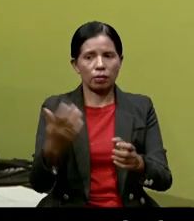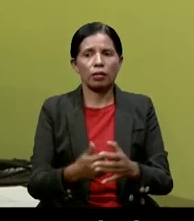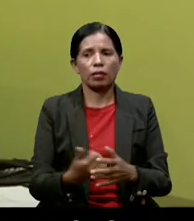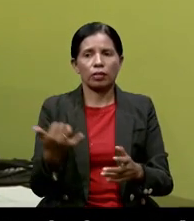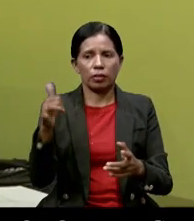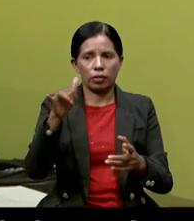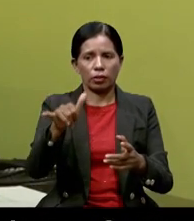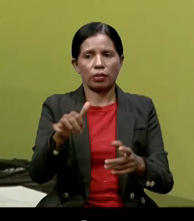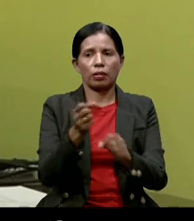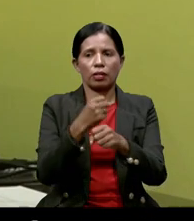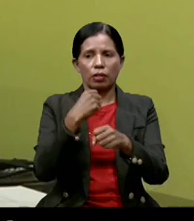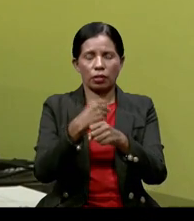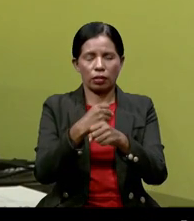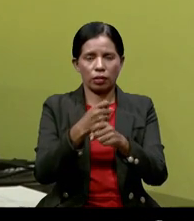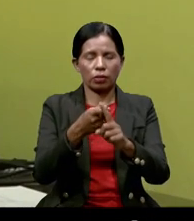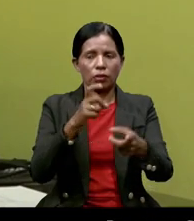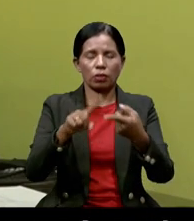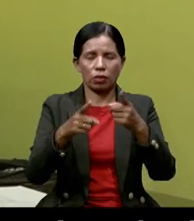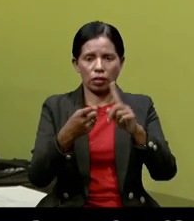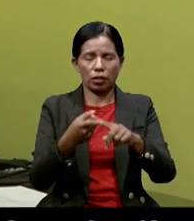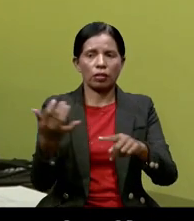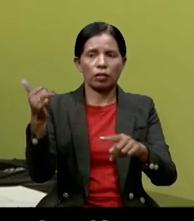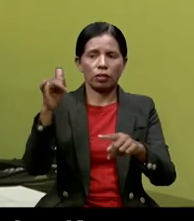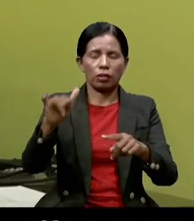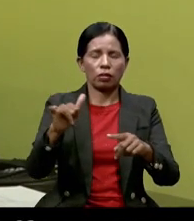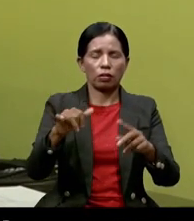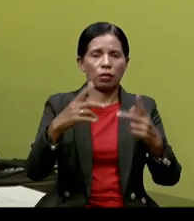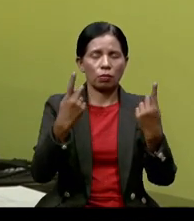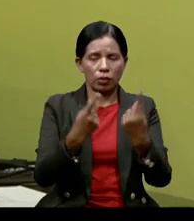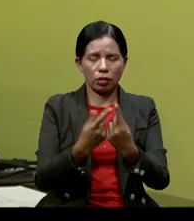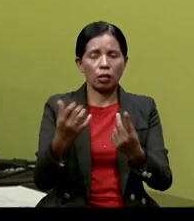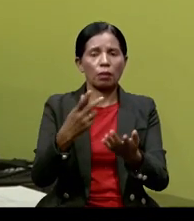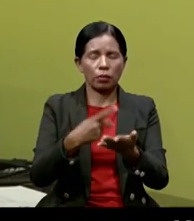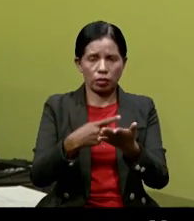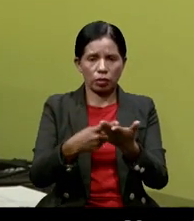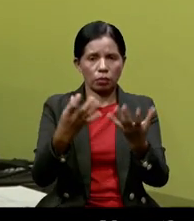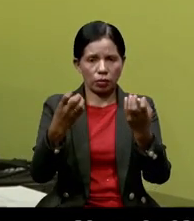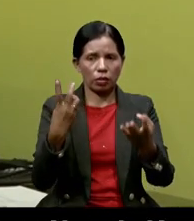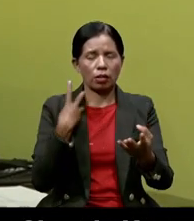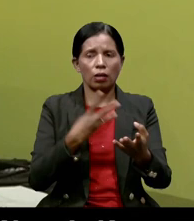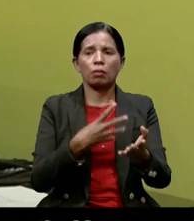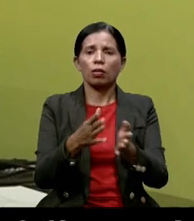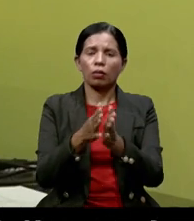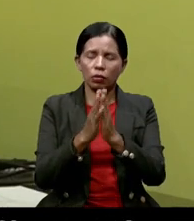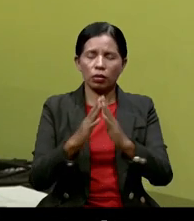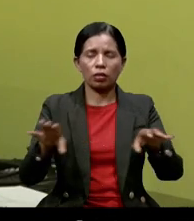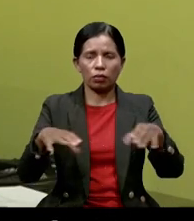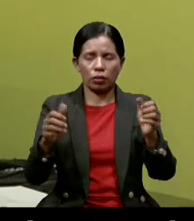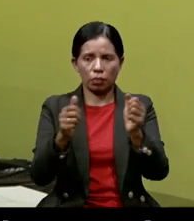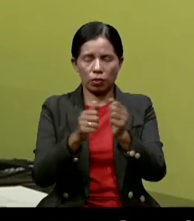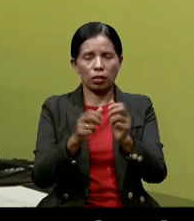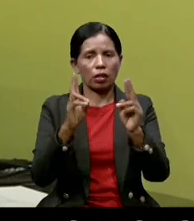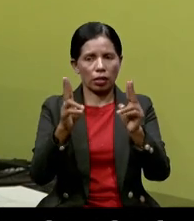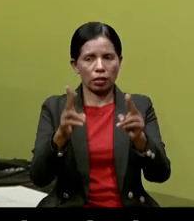irá, halo parte, colega se irá, Comissão Nacional de Aprovisionamento, projeto para a mim, Rusuana, coordenação para se irá para lá, isso mais